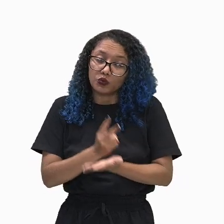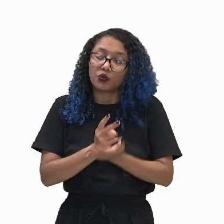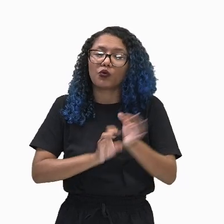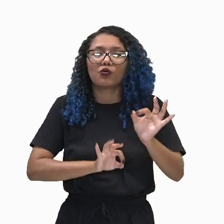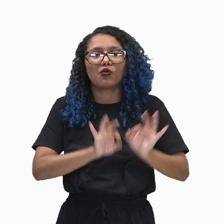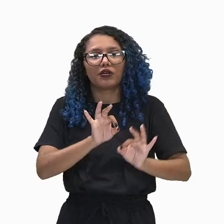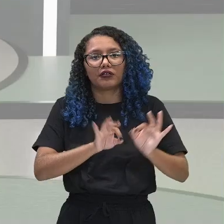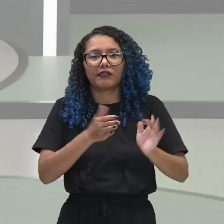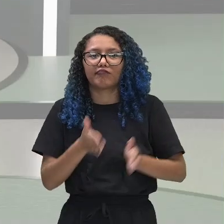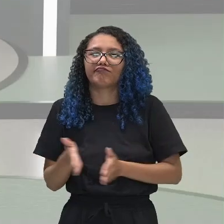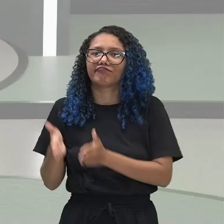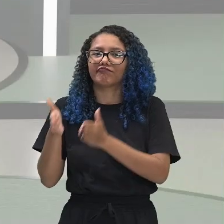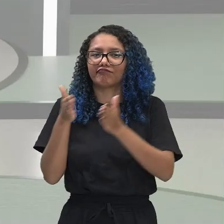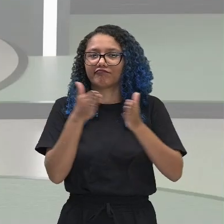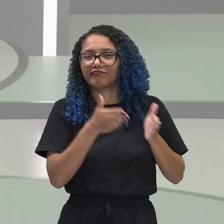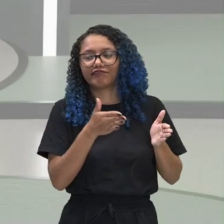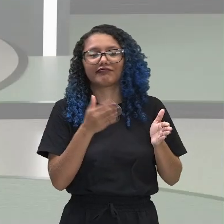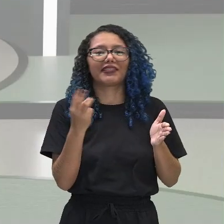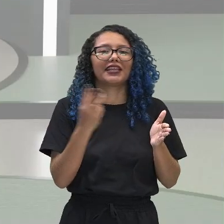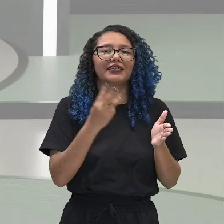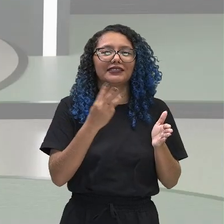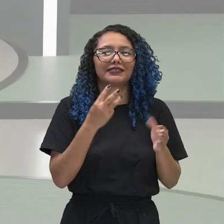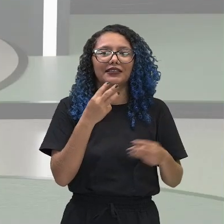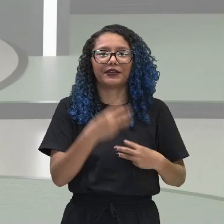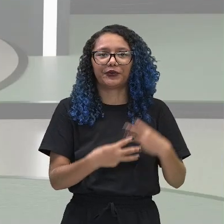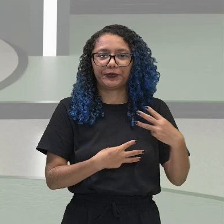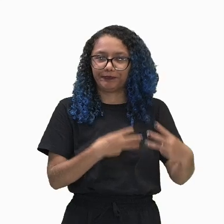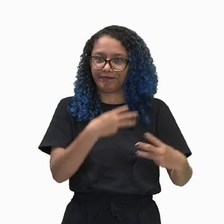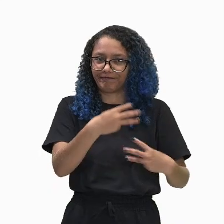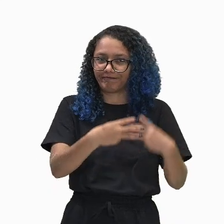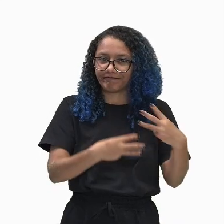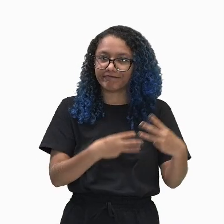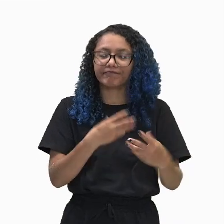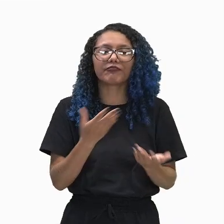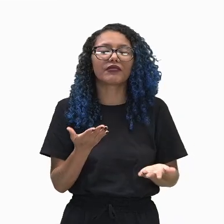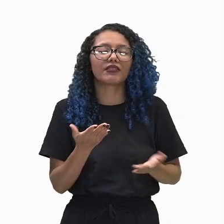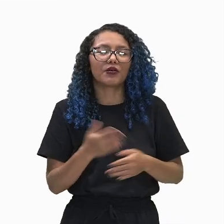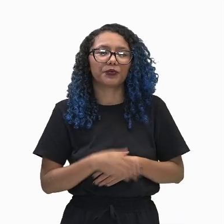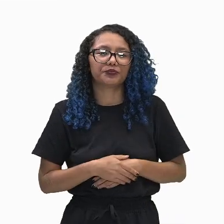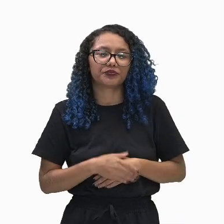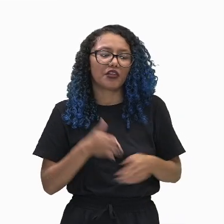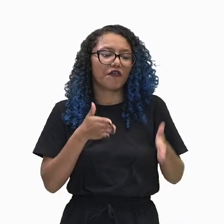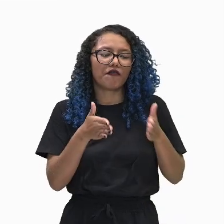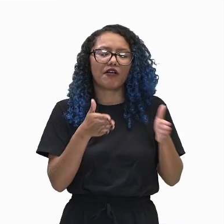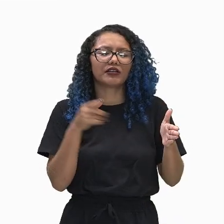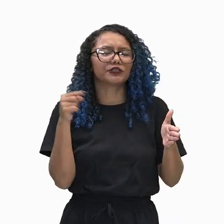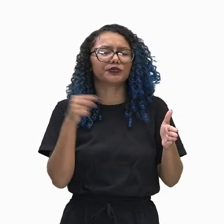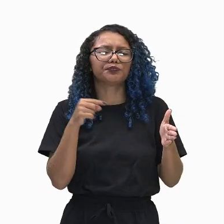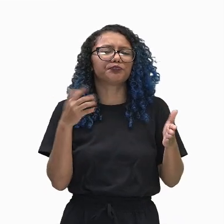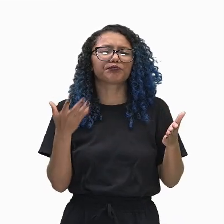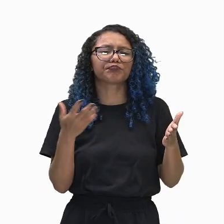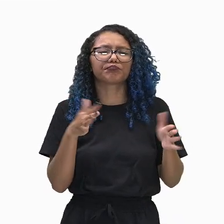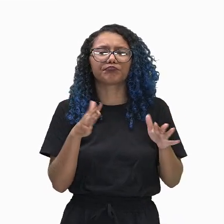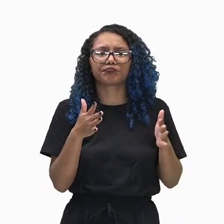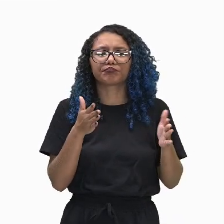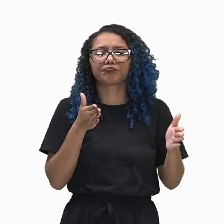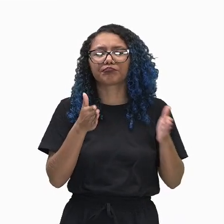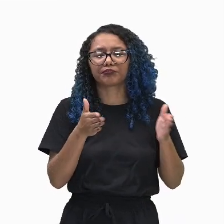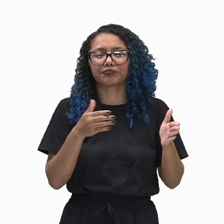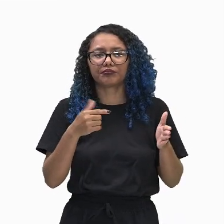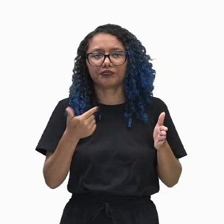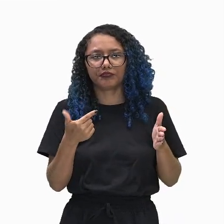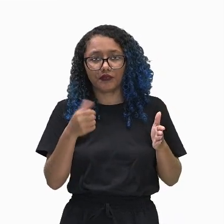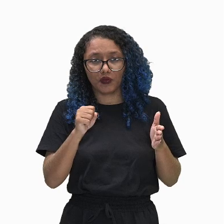para o terceiro trimestre. Então, esse terceiro trimestre, ele vai ter uma duração aí